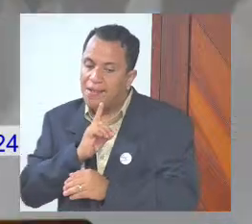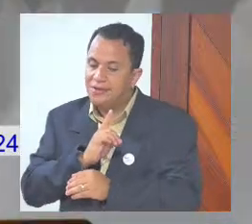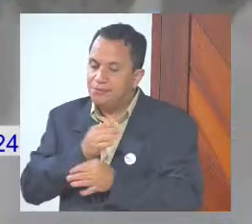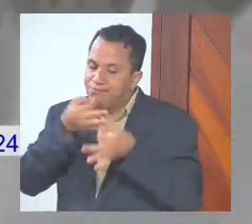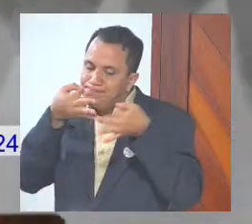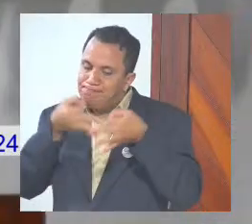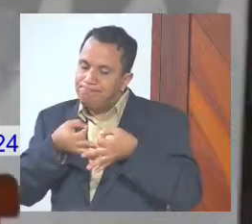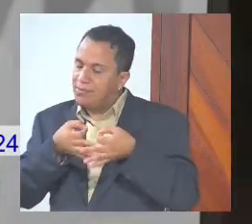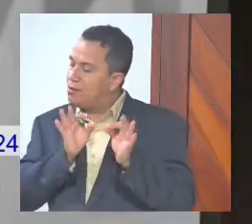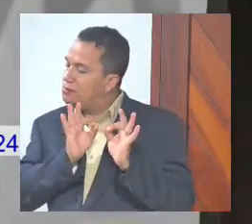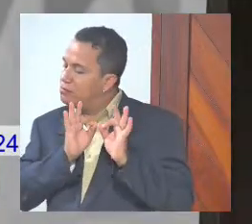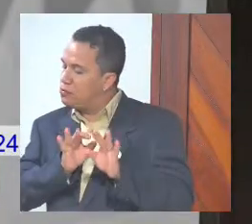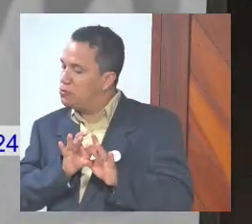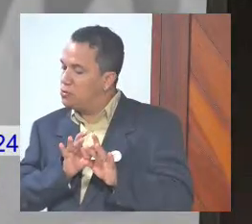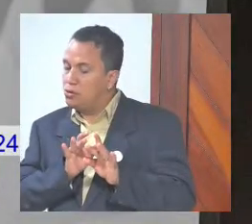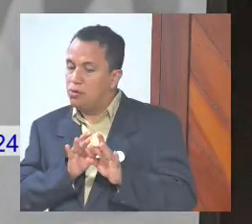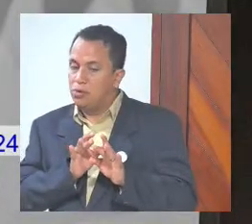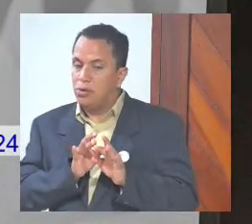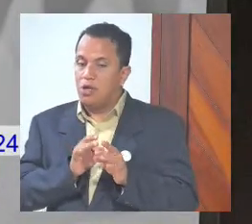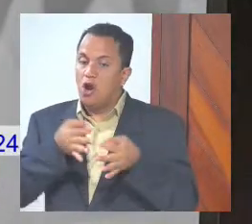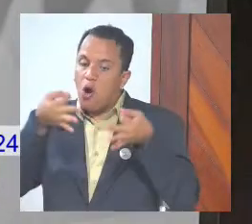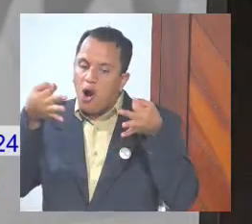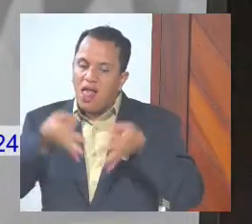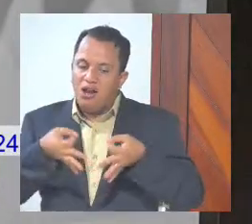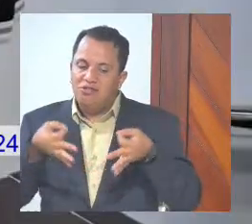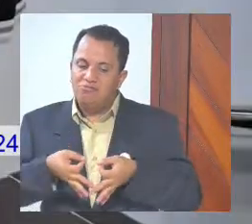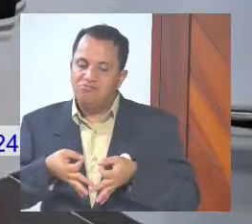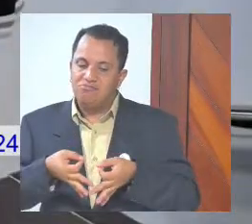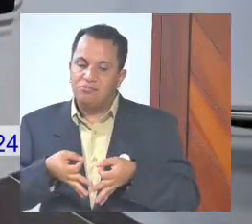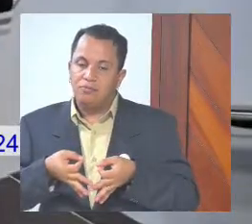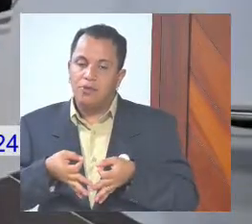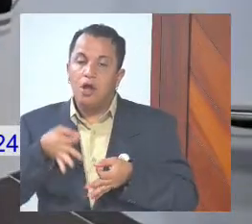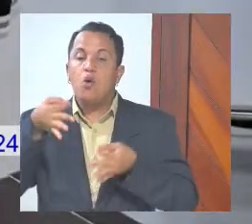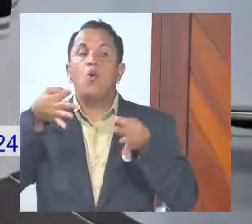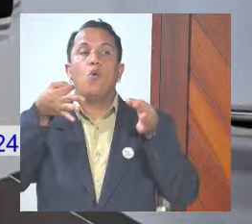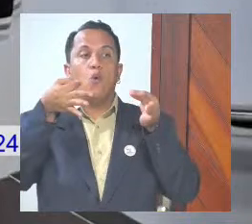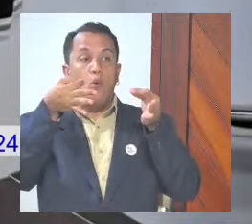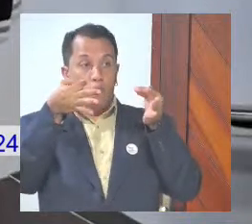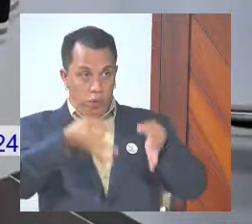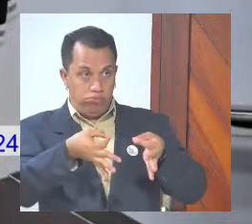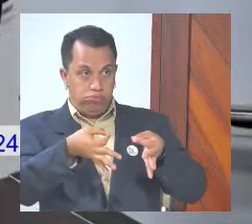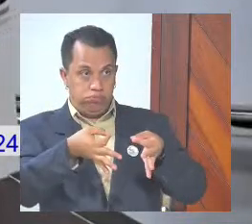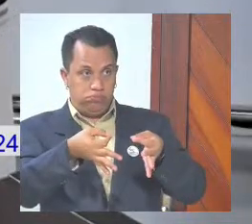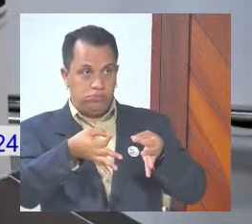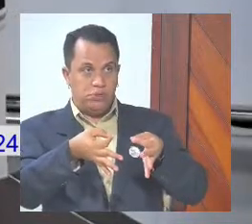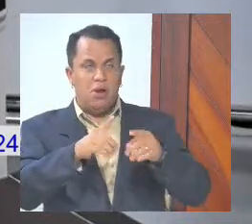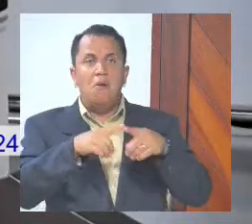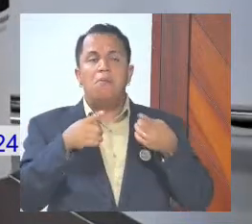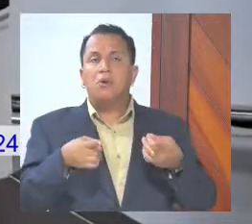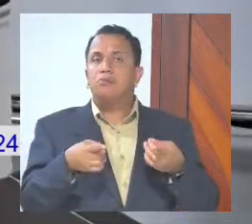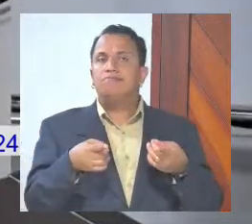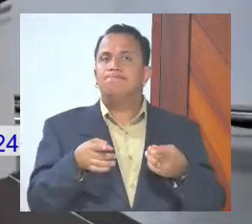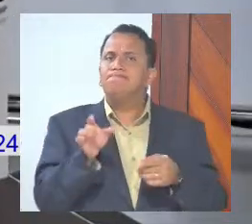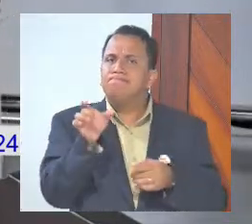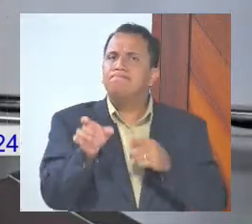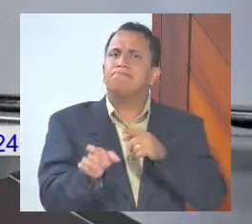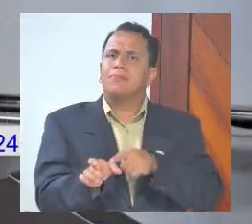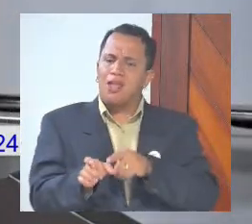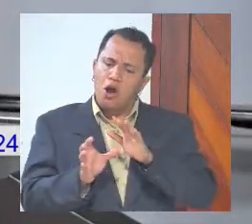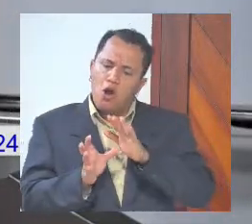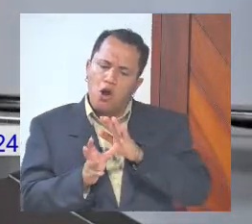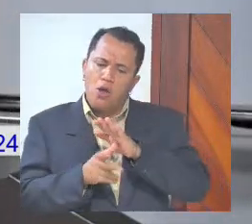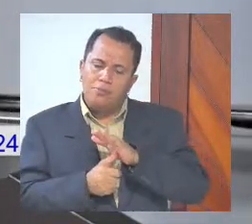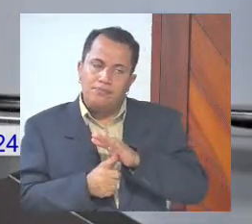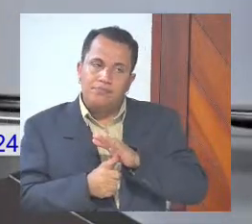o certo, o correto e o justo. Porém, vós